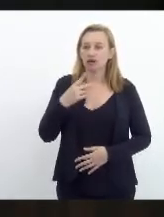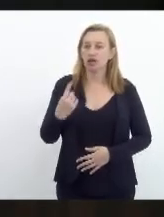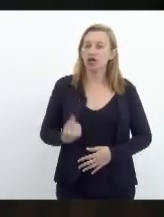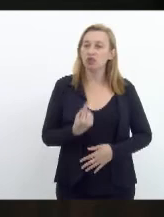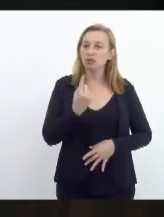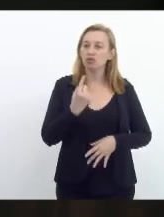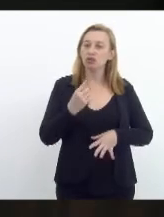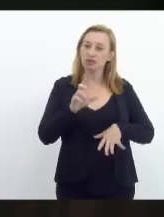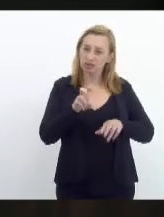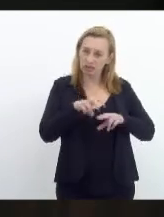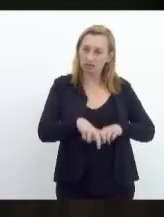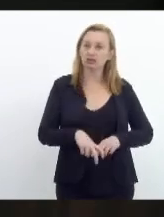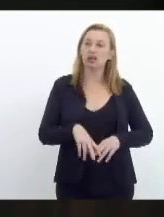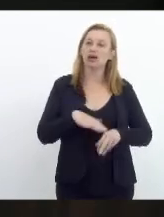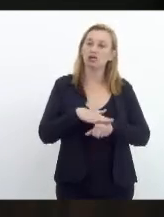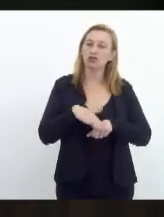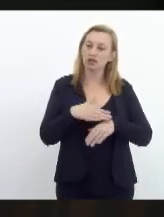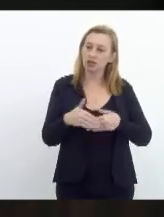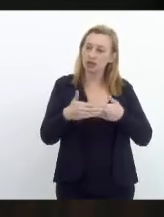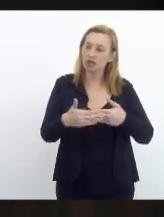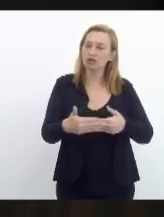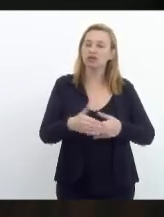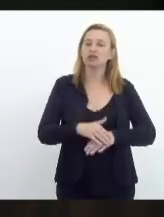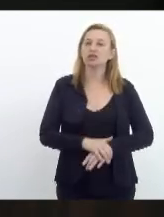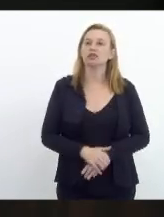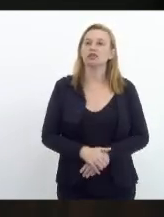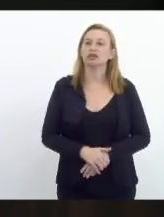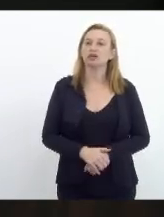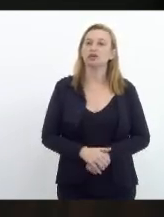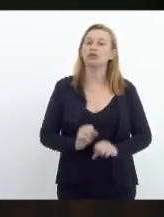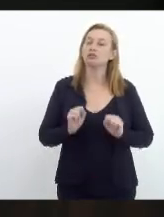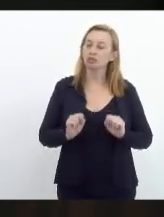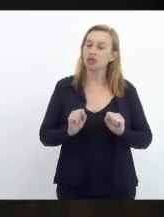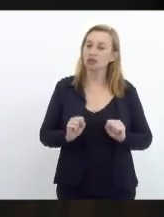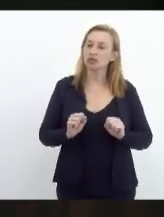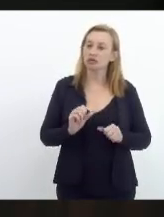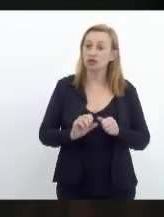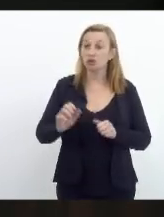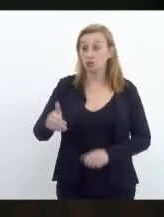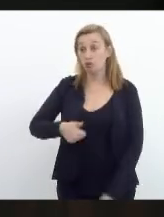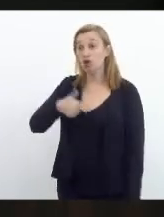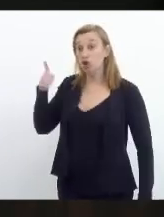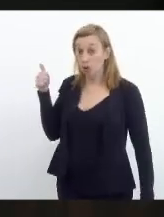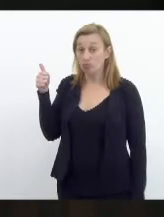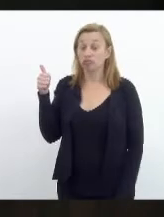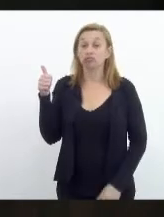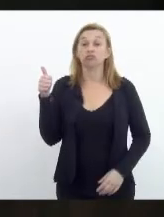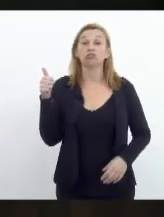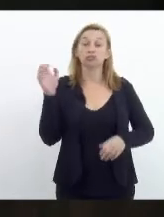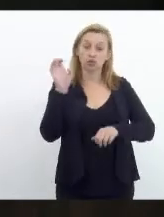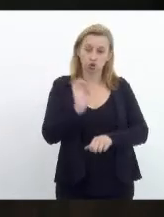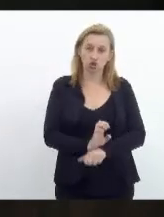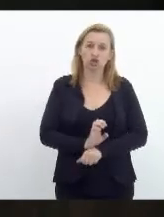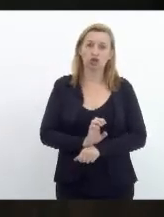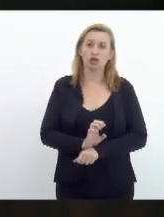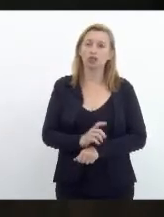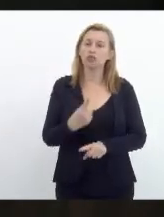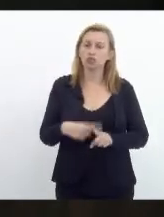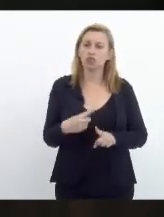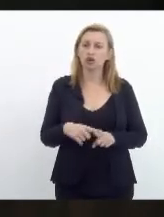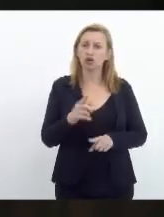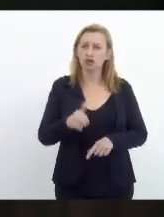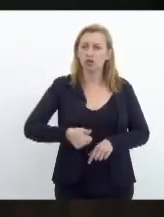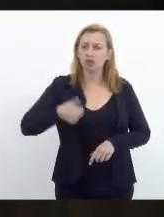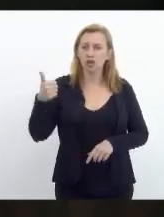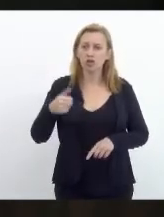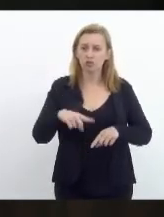sentar, conversar e avançar para que possamos fazer o melhor para o Estado, porque quando a gente faz o melhor